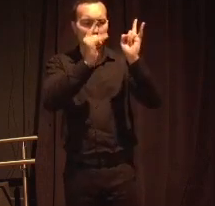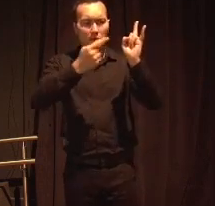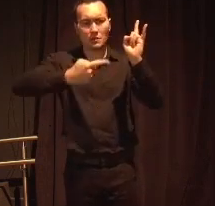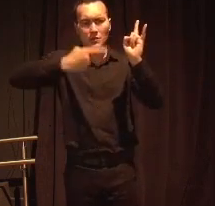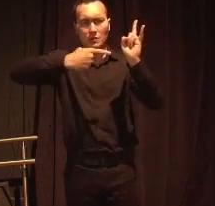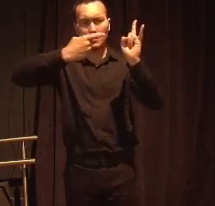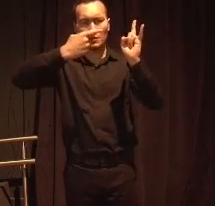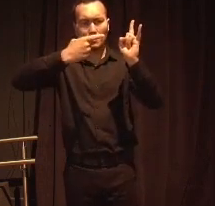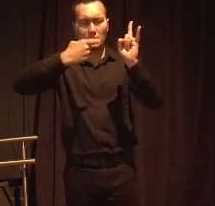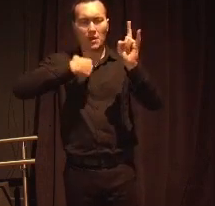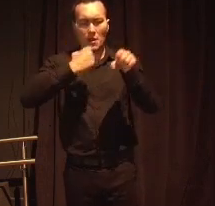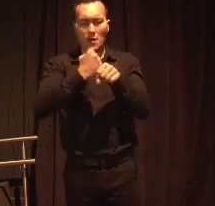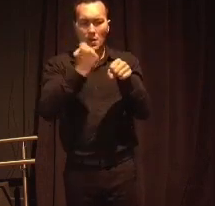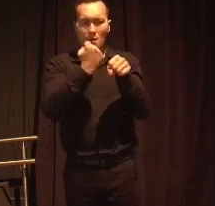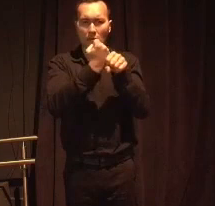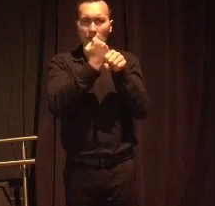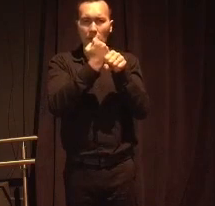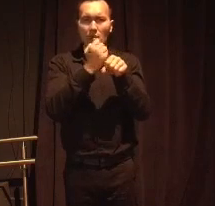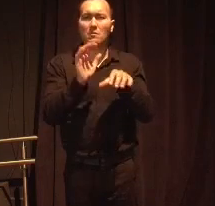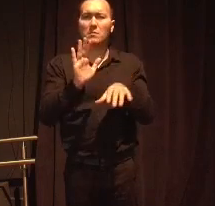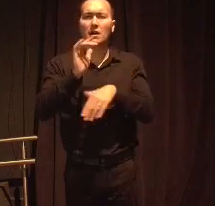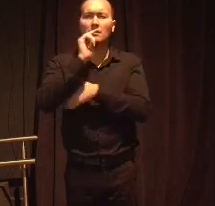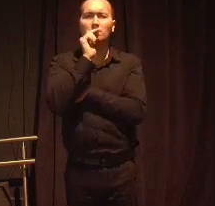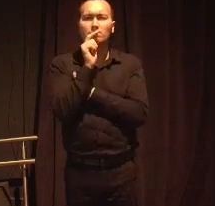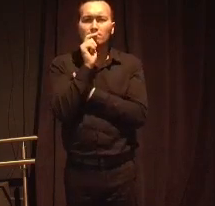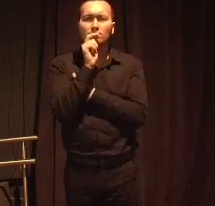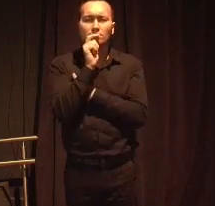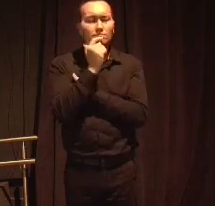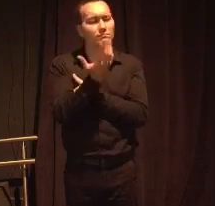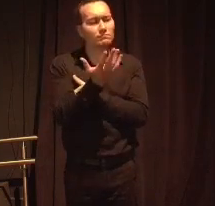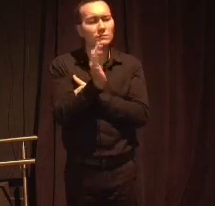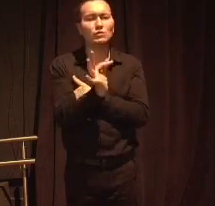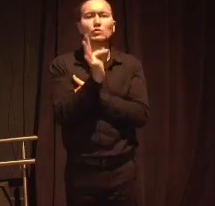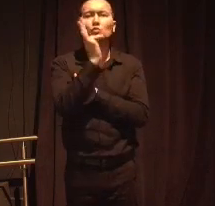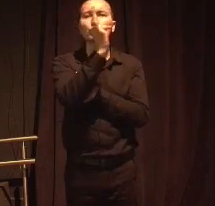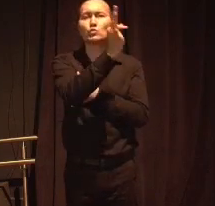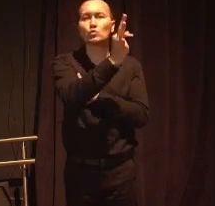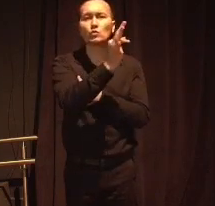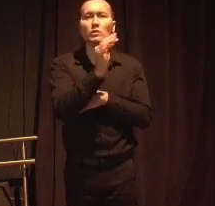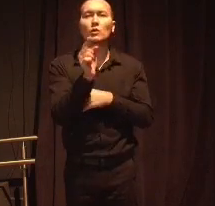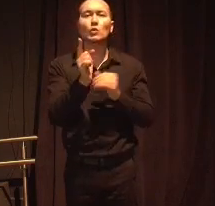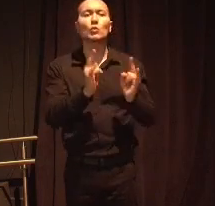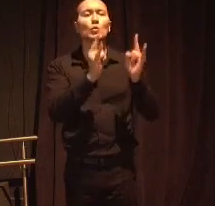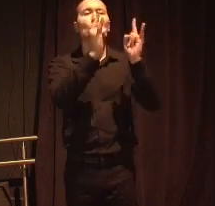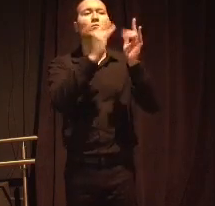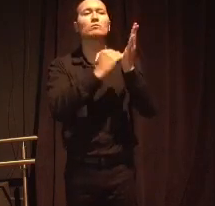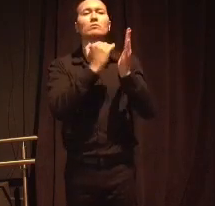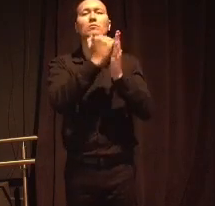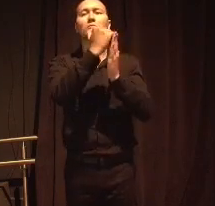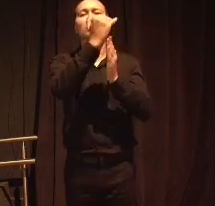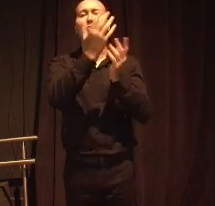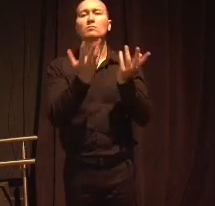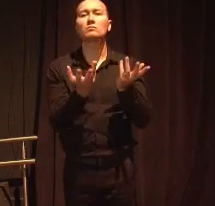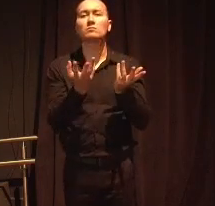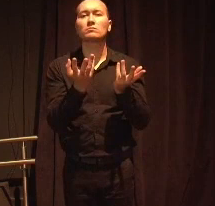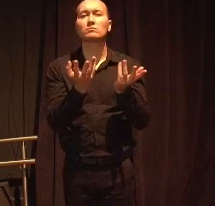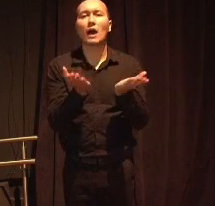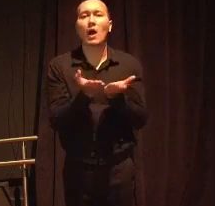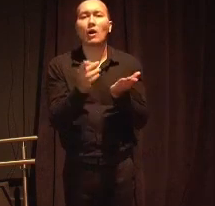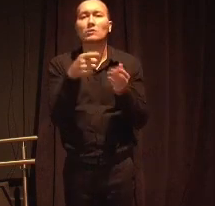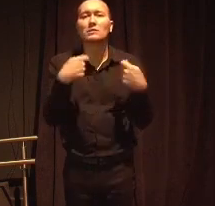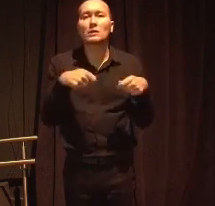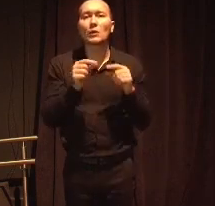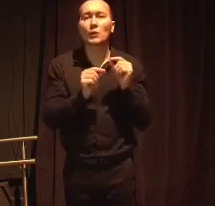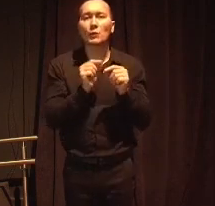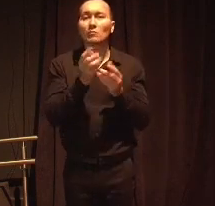de tecnologia, principalmente, a gente tem que olhar para o curto prazo, quais são os famosos quick wins, o que que eu trago de velocidade,